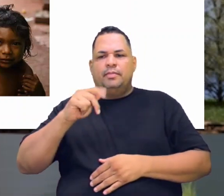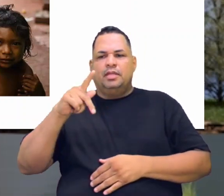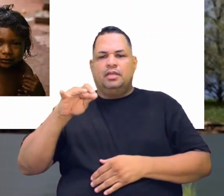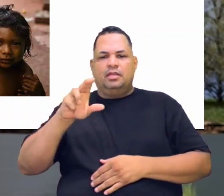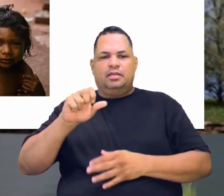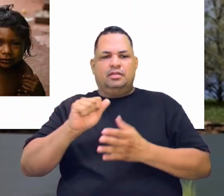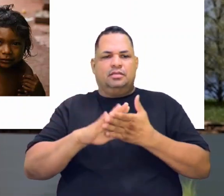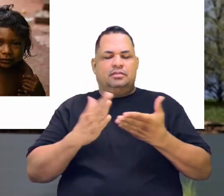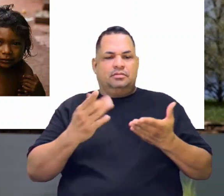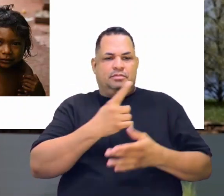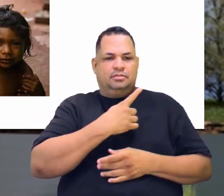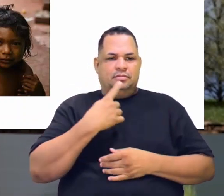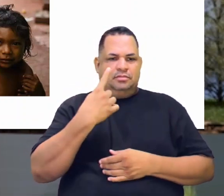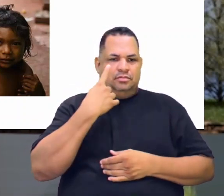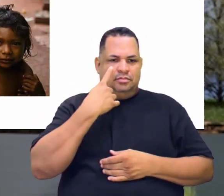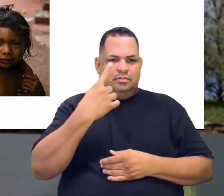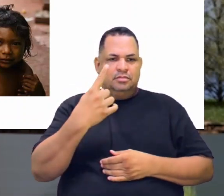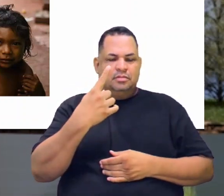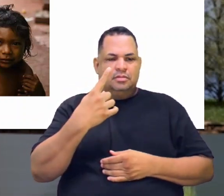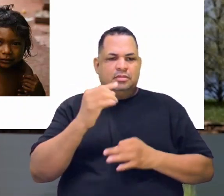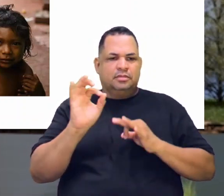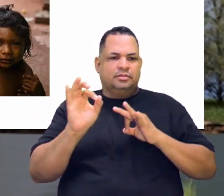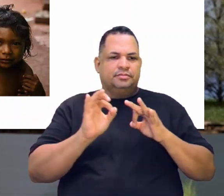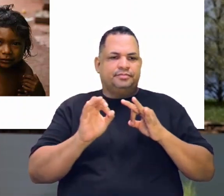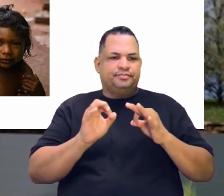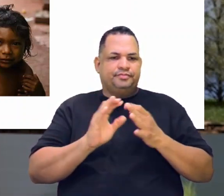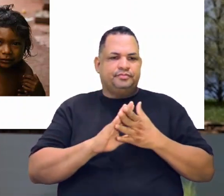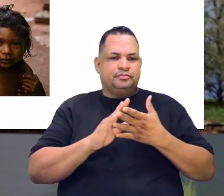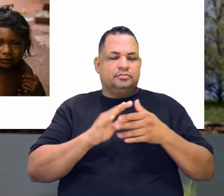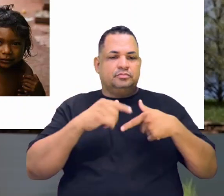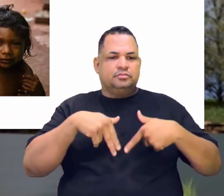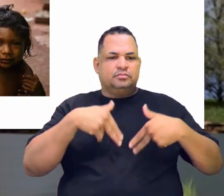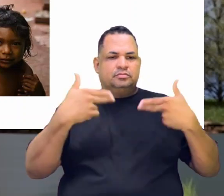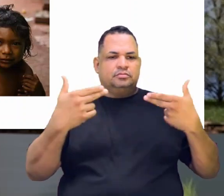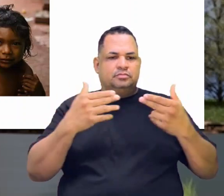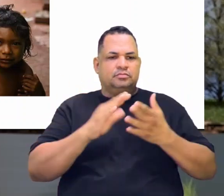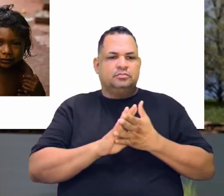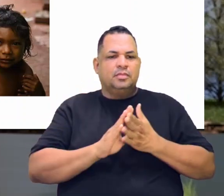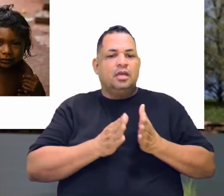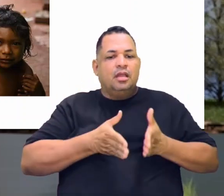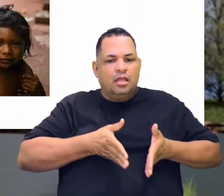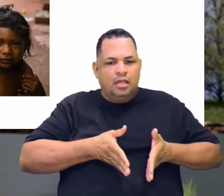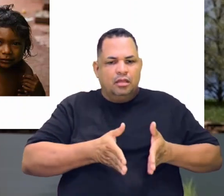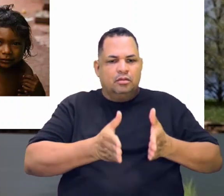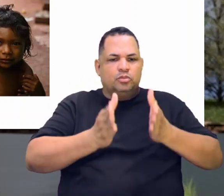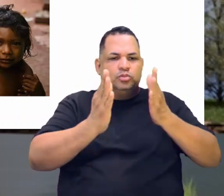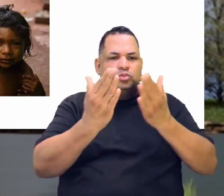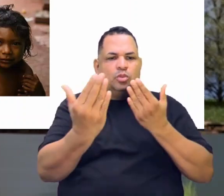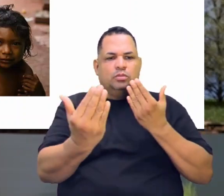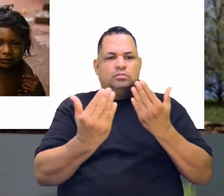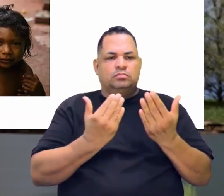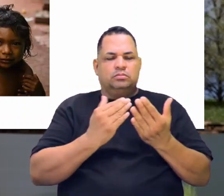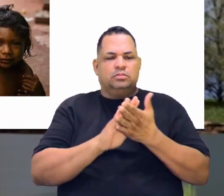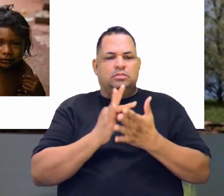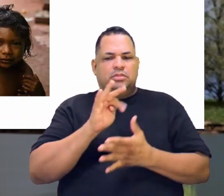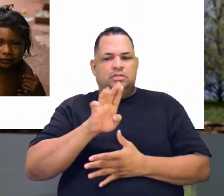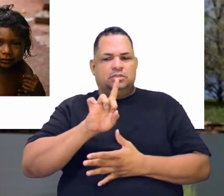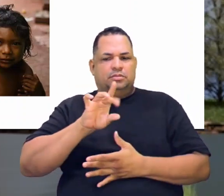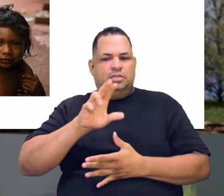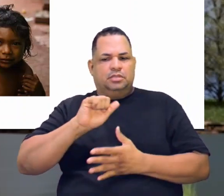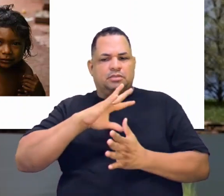E nós vimos esse Mura, essa etnia, lá na Transamazônica, o dia que eu estava indo para